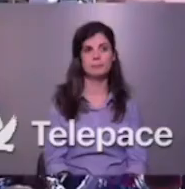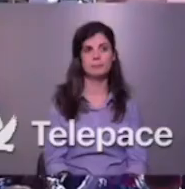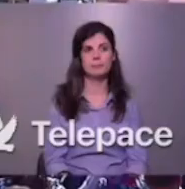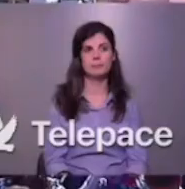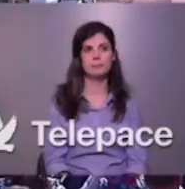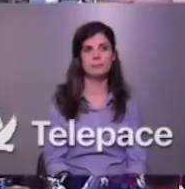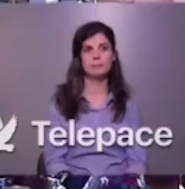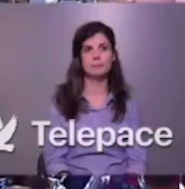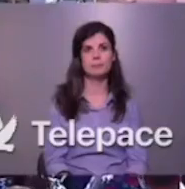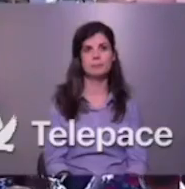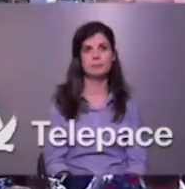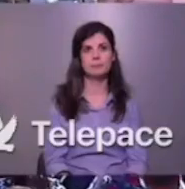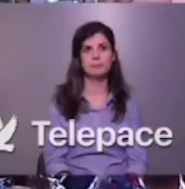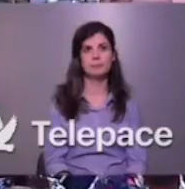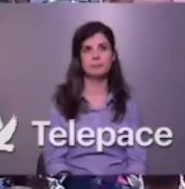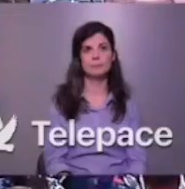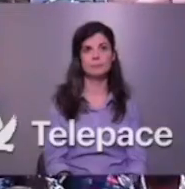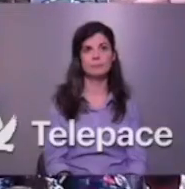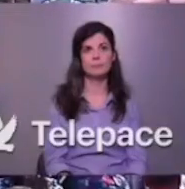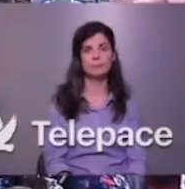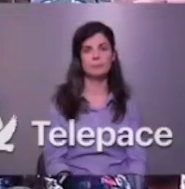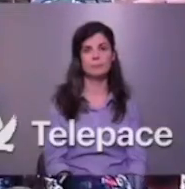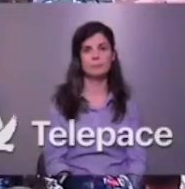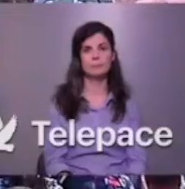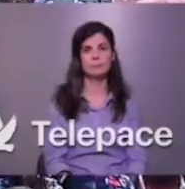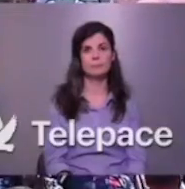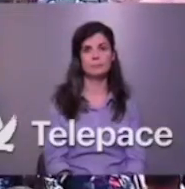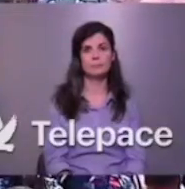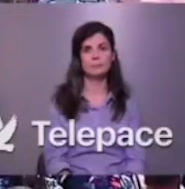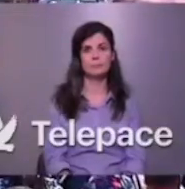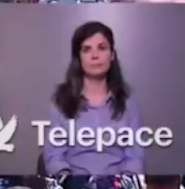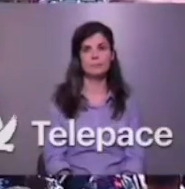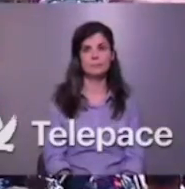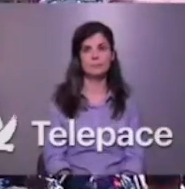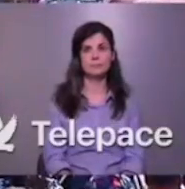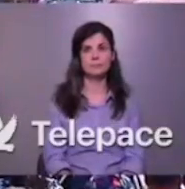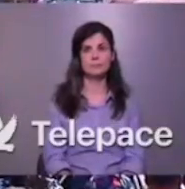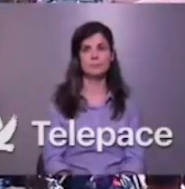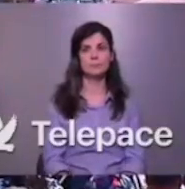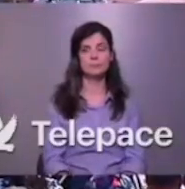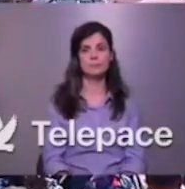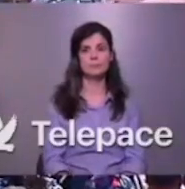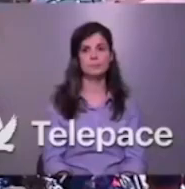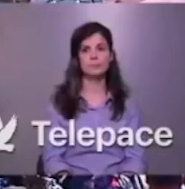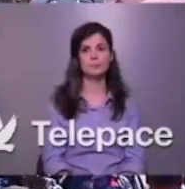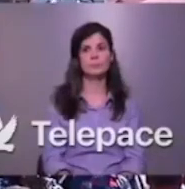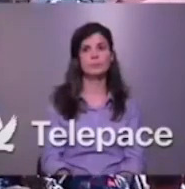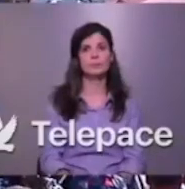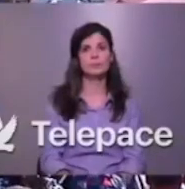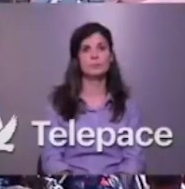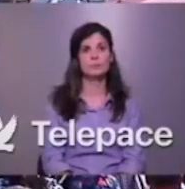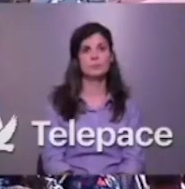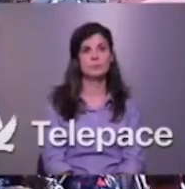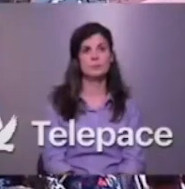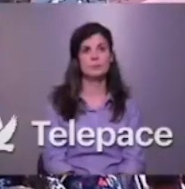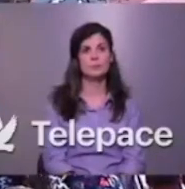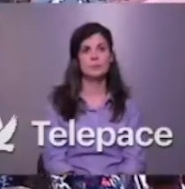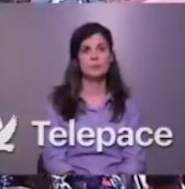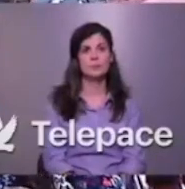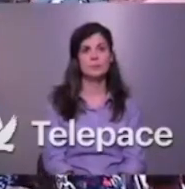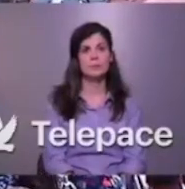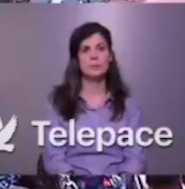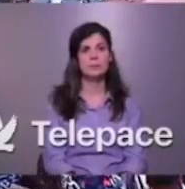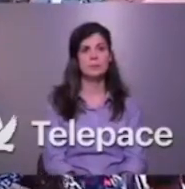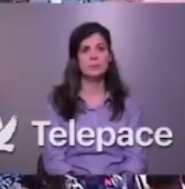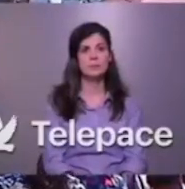Anche noi che seguiamo da lontano, ora riceviamo la benedizione